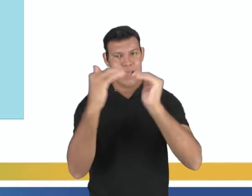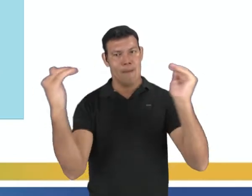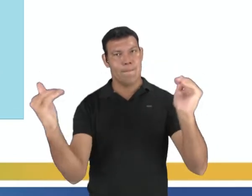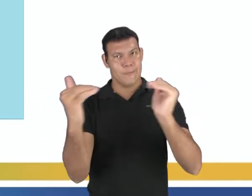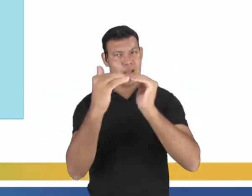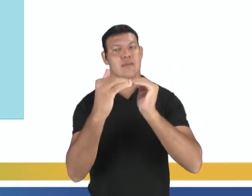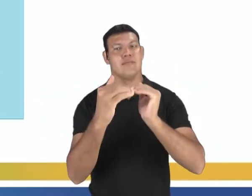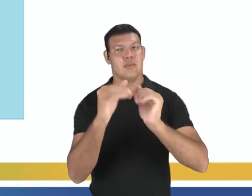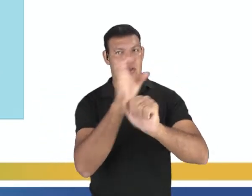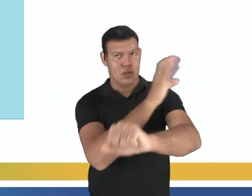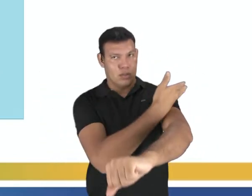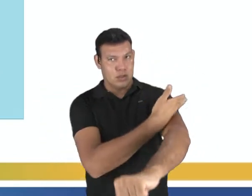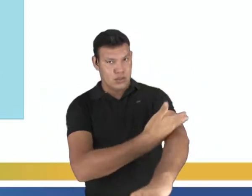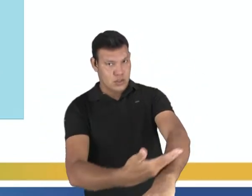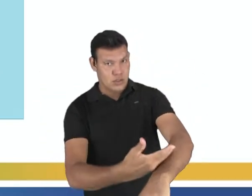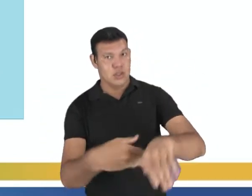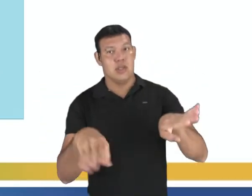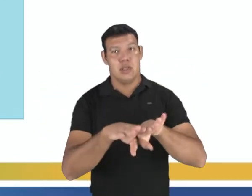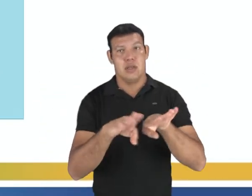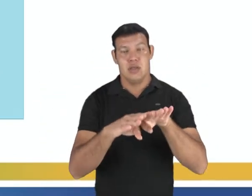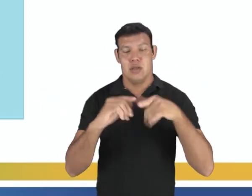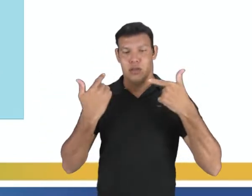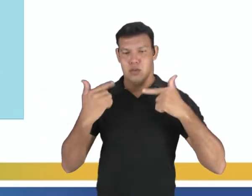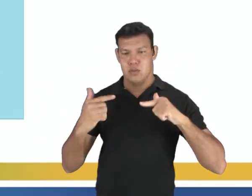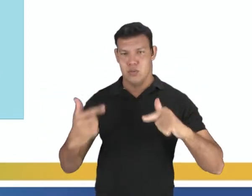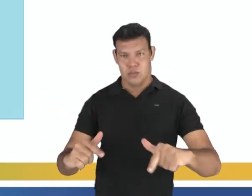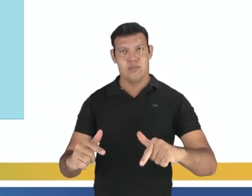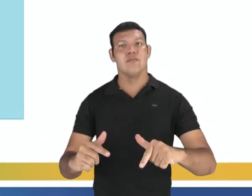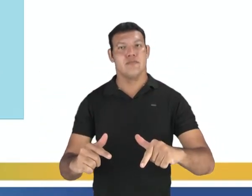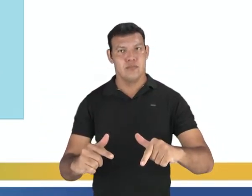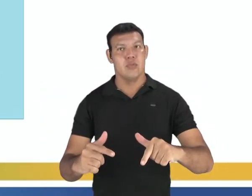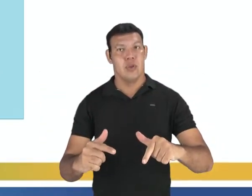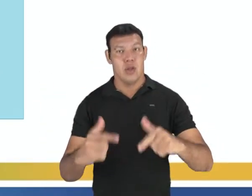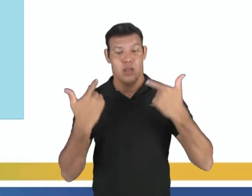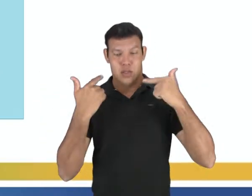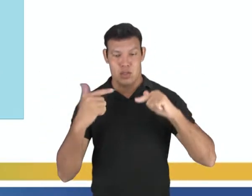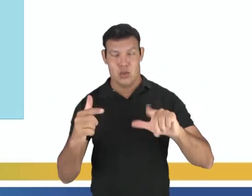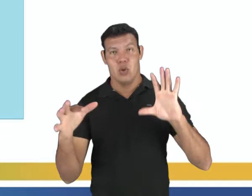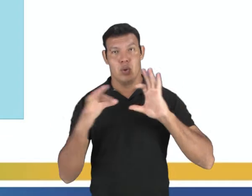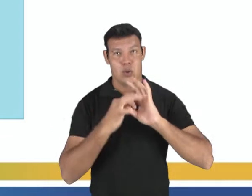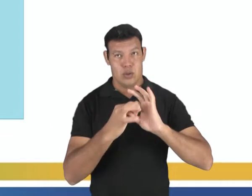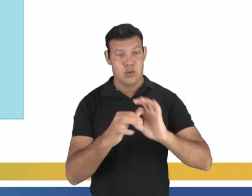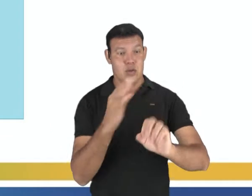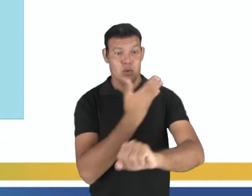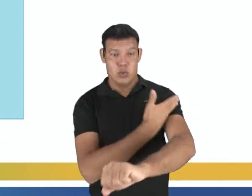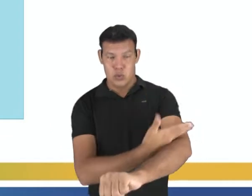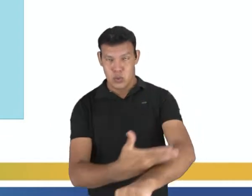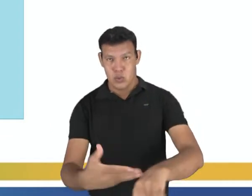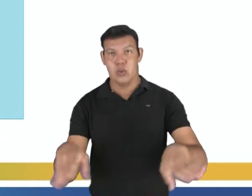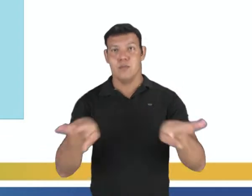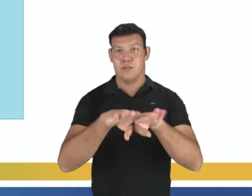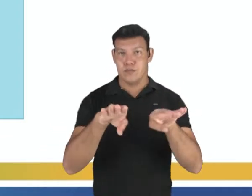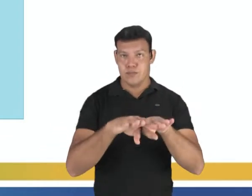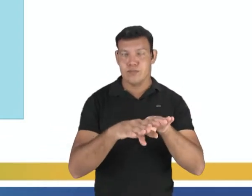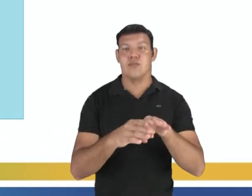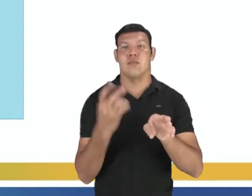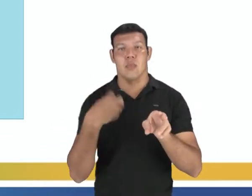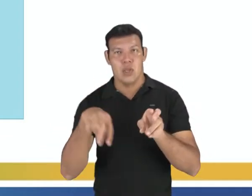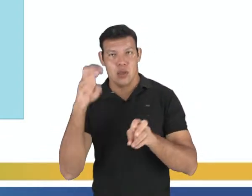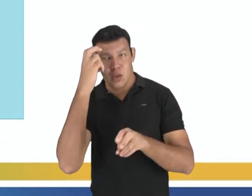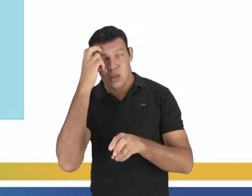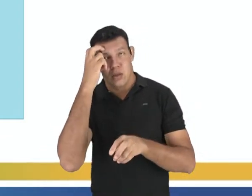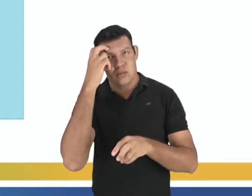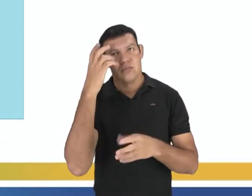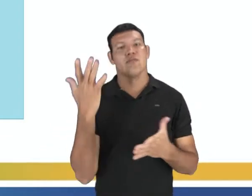seus costumes e à sua língua, né? Então, a gente vai ter uma língua unificada e alguns costumes, né? Então, eles vão ter essa questão cultural